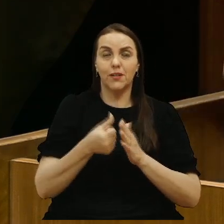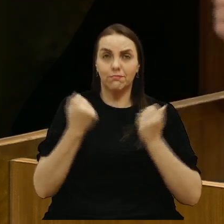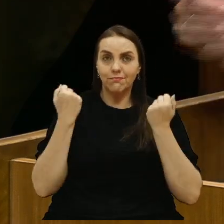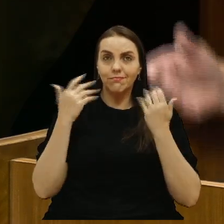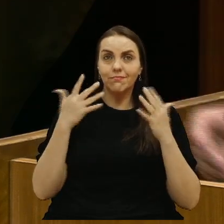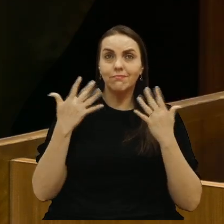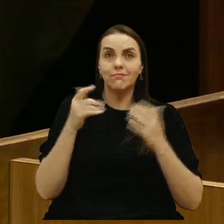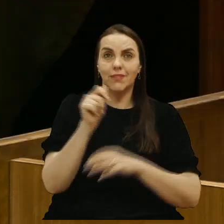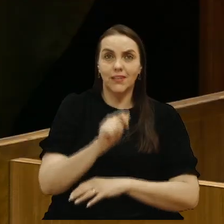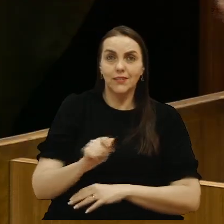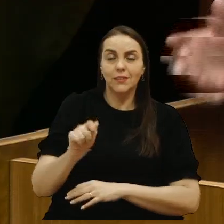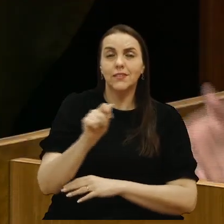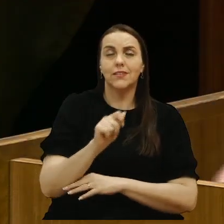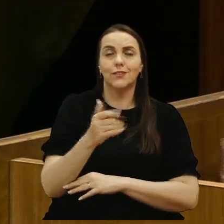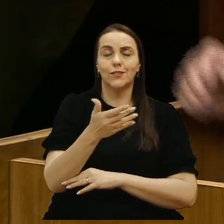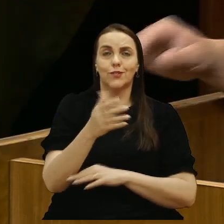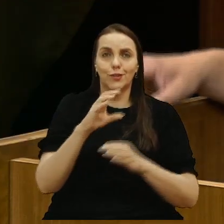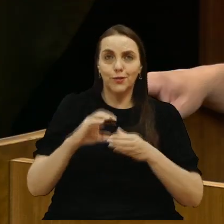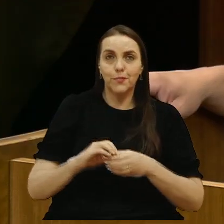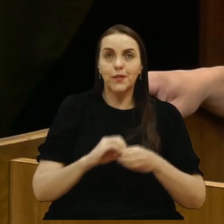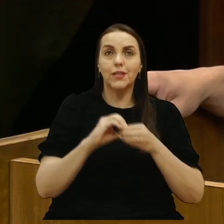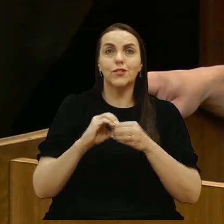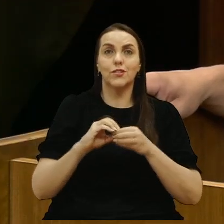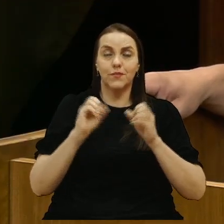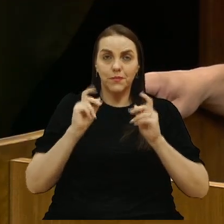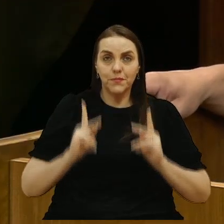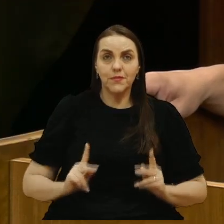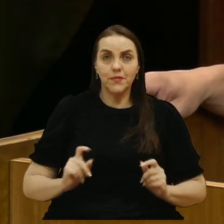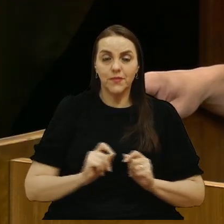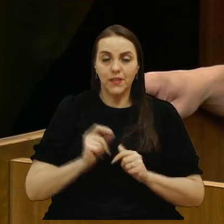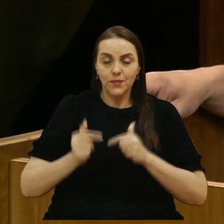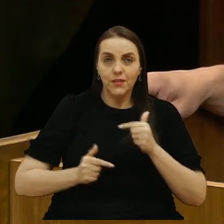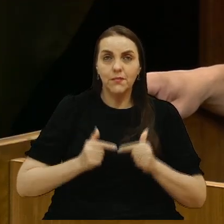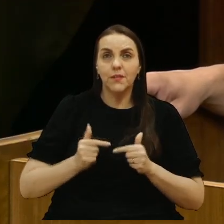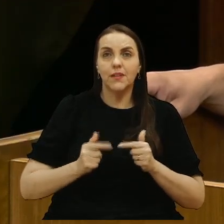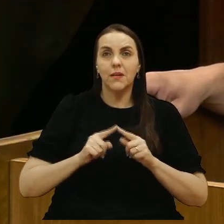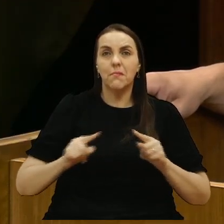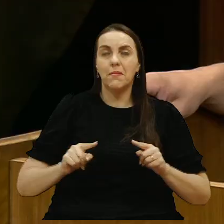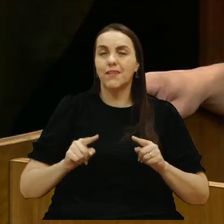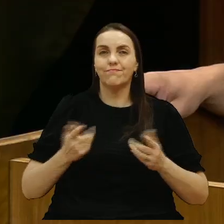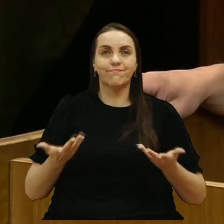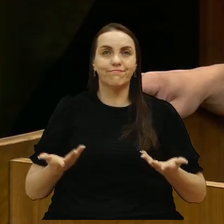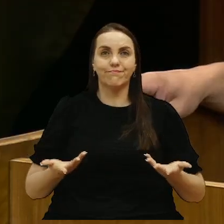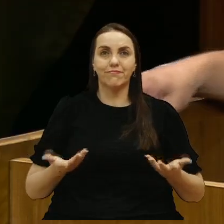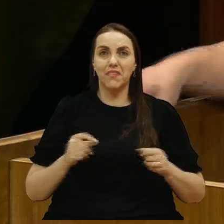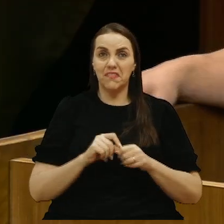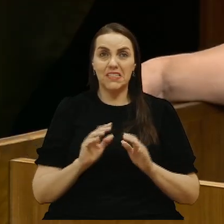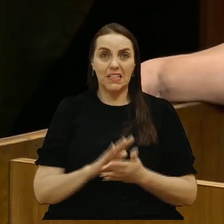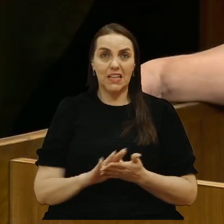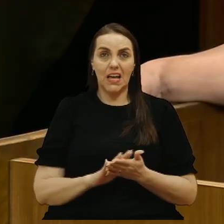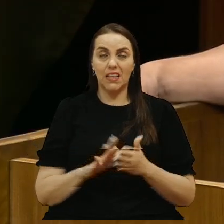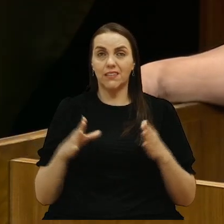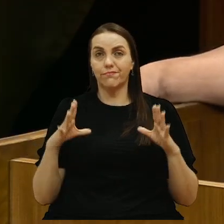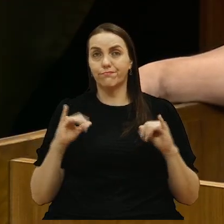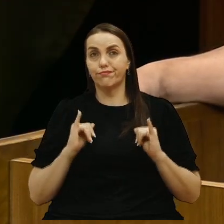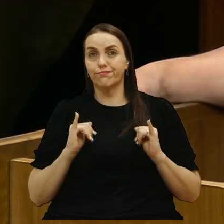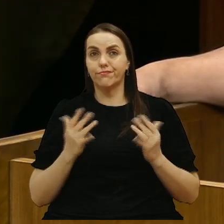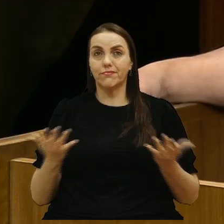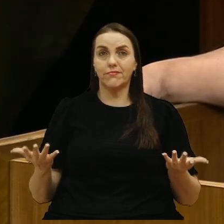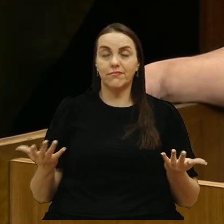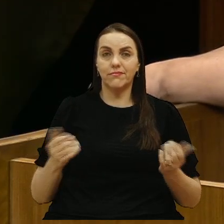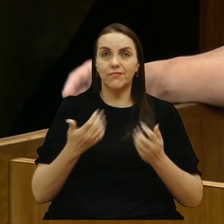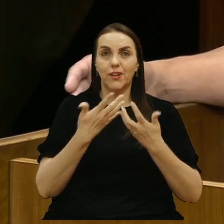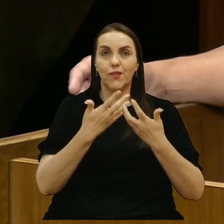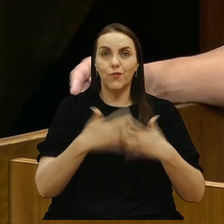as associações, a cooperativa e quem faz esse trabalho, mas a gente não mover um dedo para fazer funcional